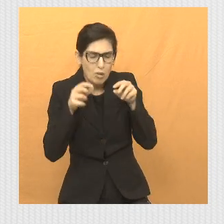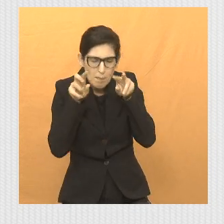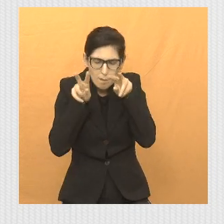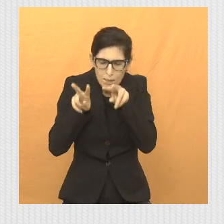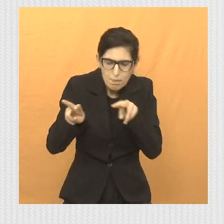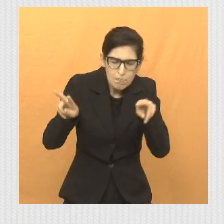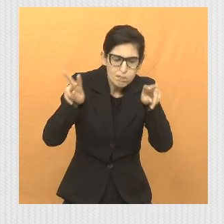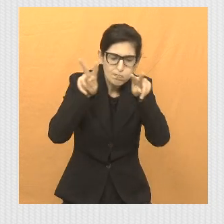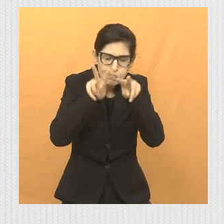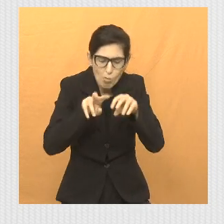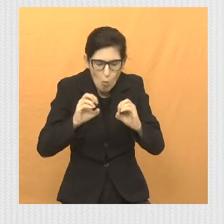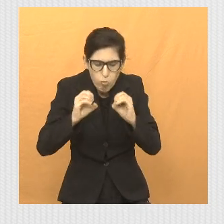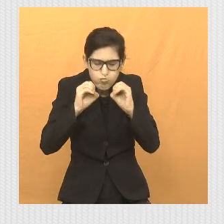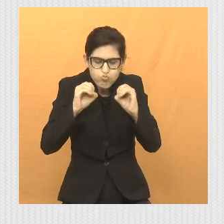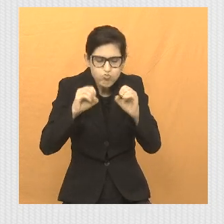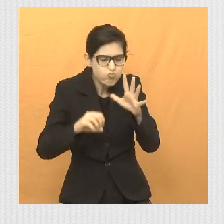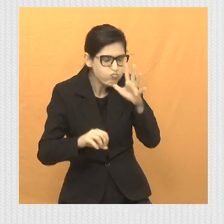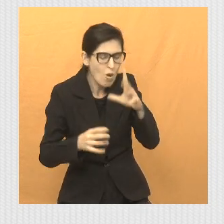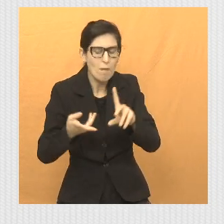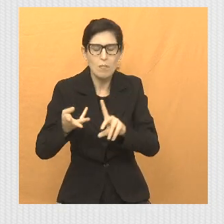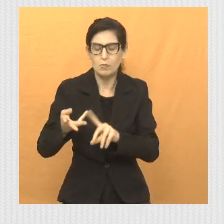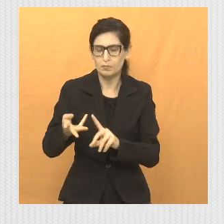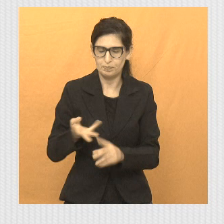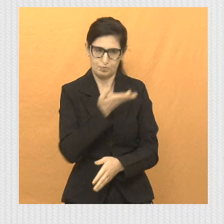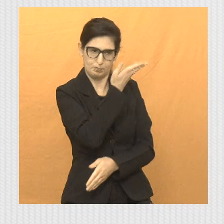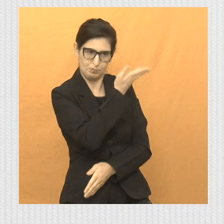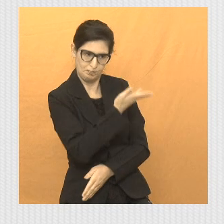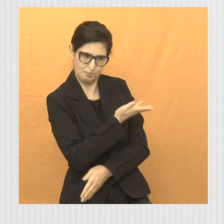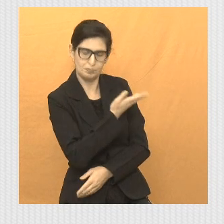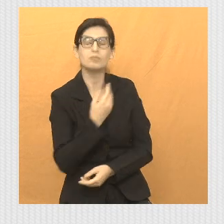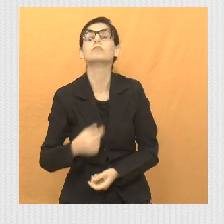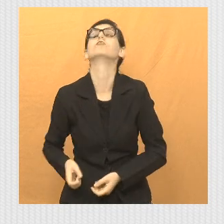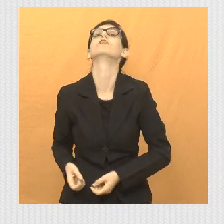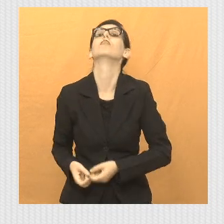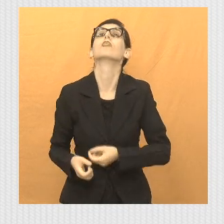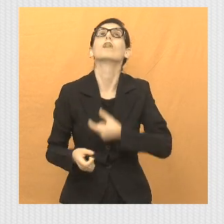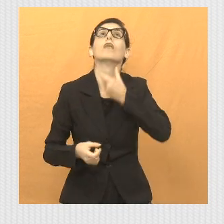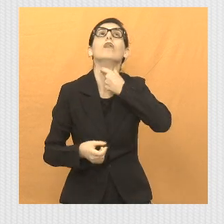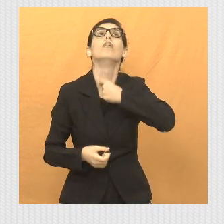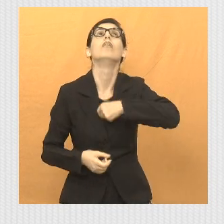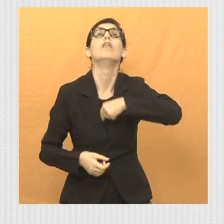iridomitia laser, broncoscopia, laringoscopia,